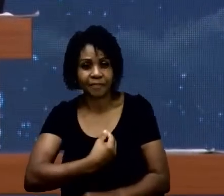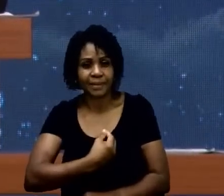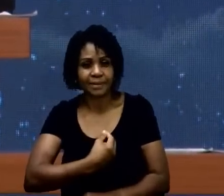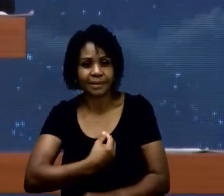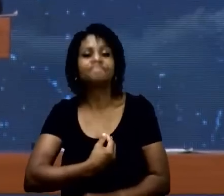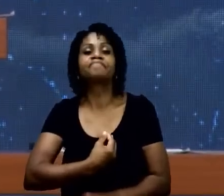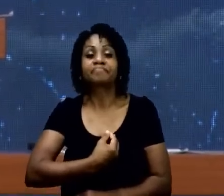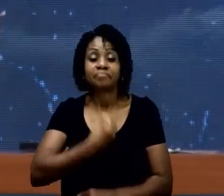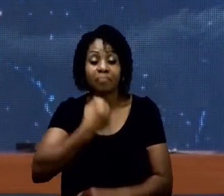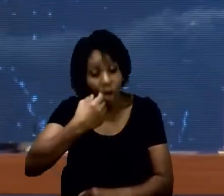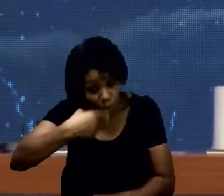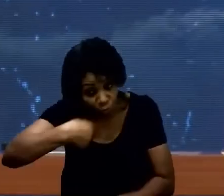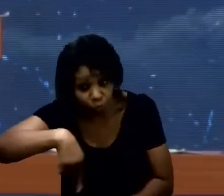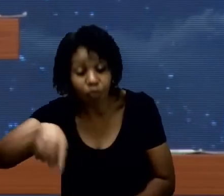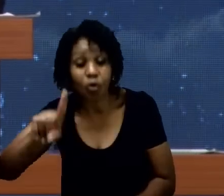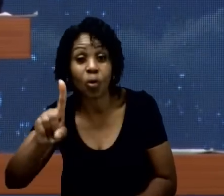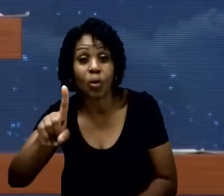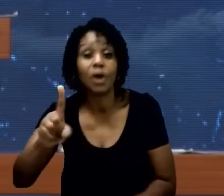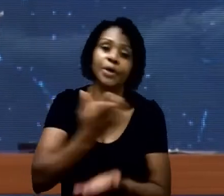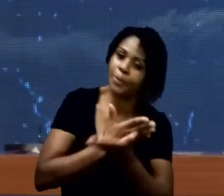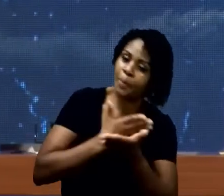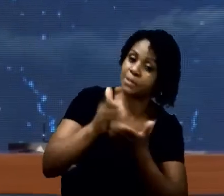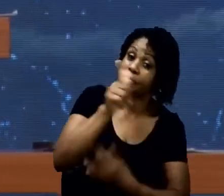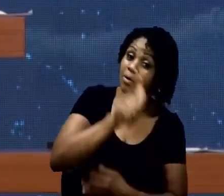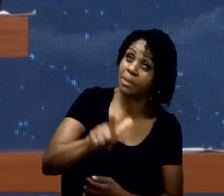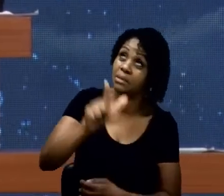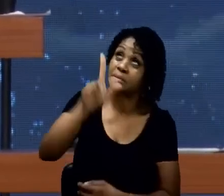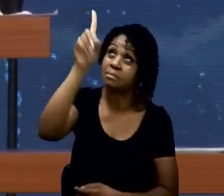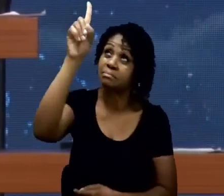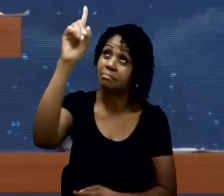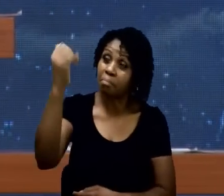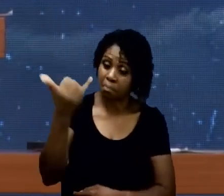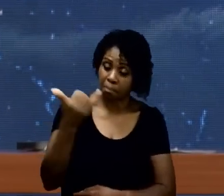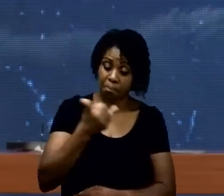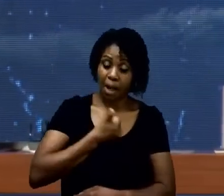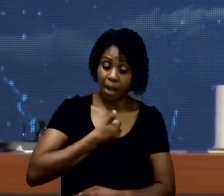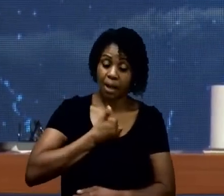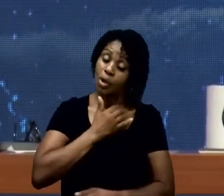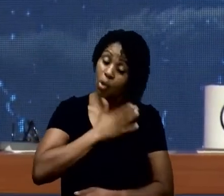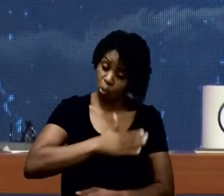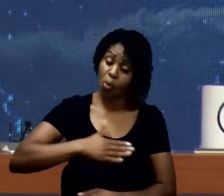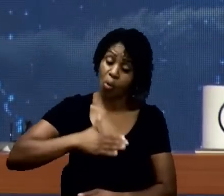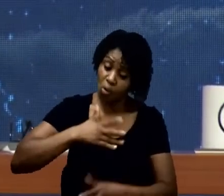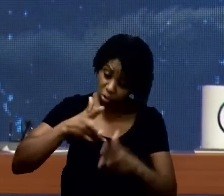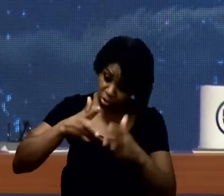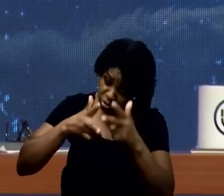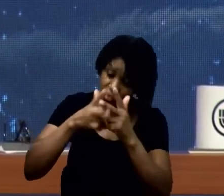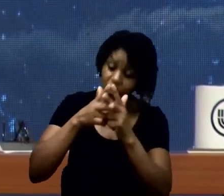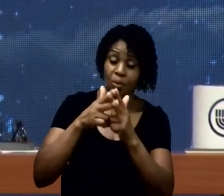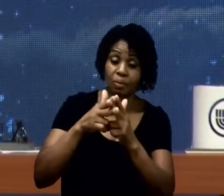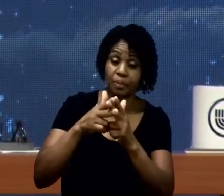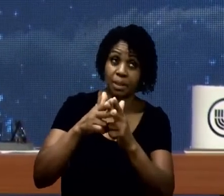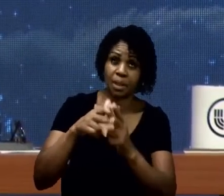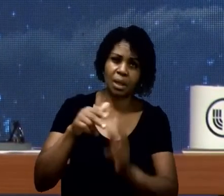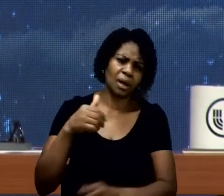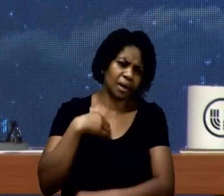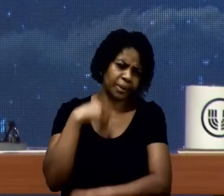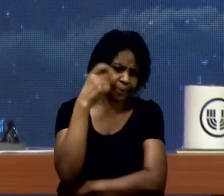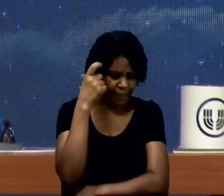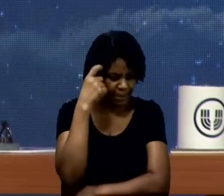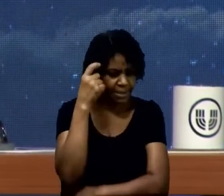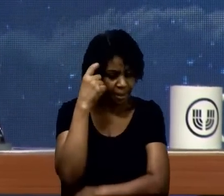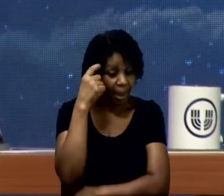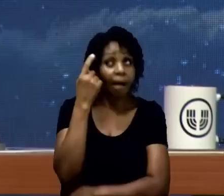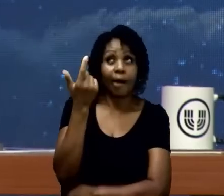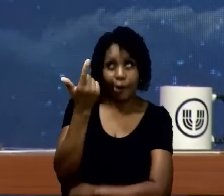e tenho que recomeçar. O Senhor falou comigo, eu gosto de interrupção. E eu lá com os meus botões, que o não